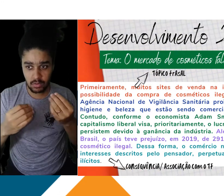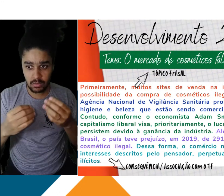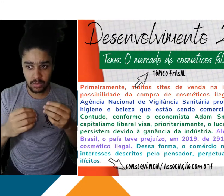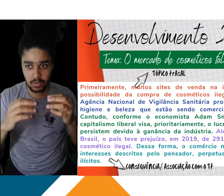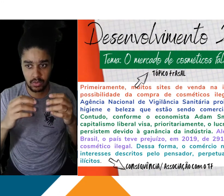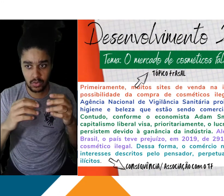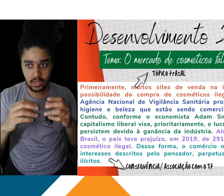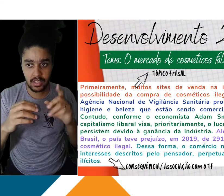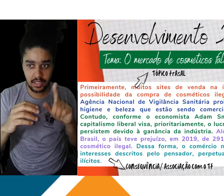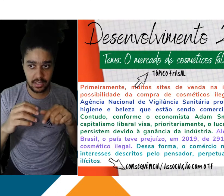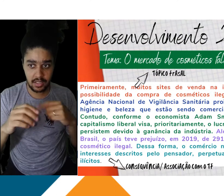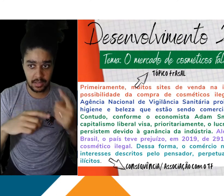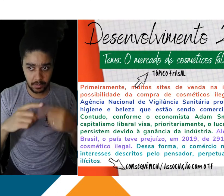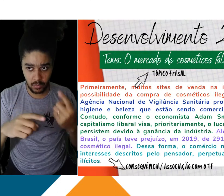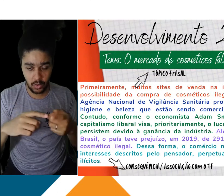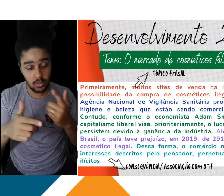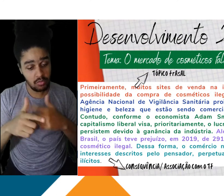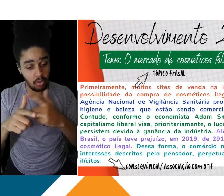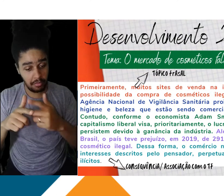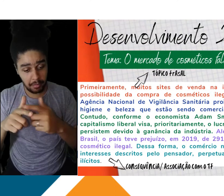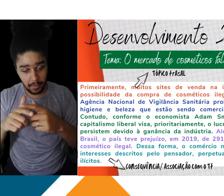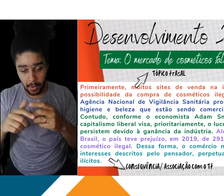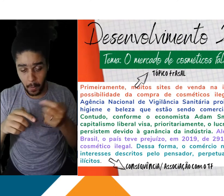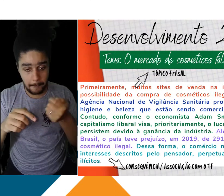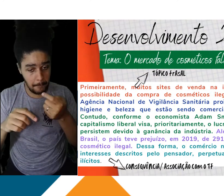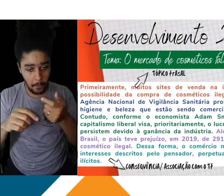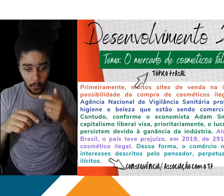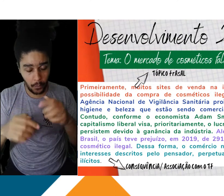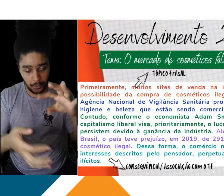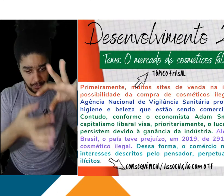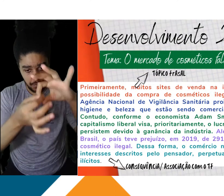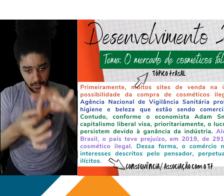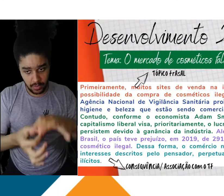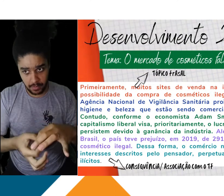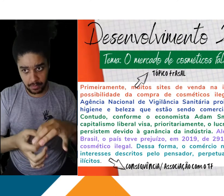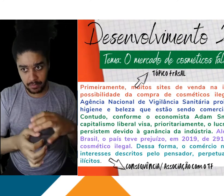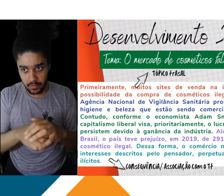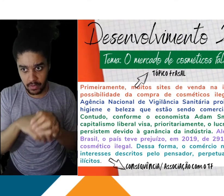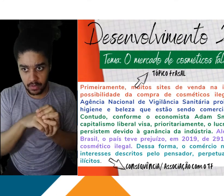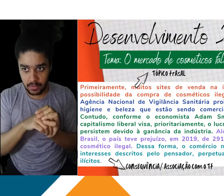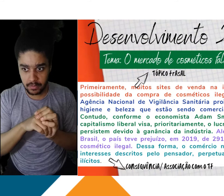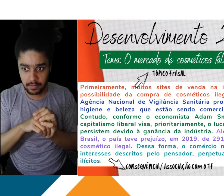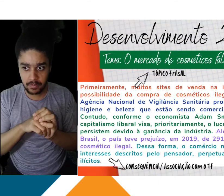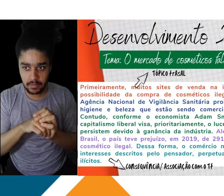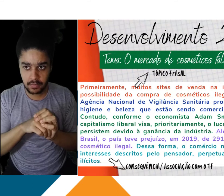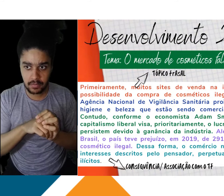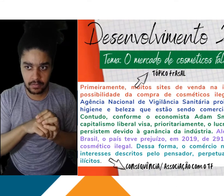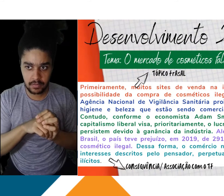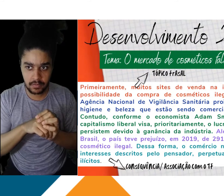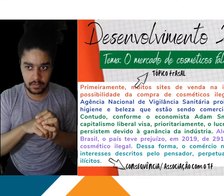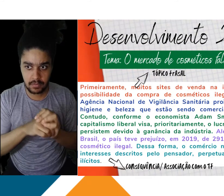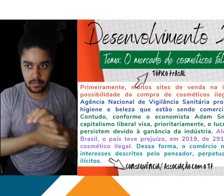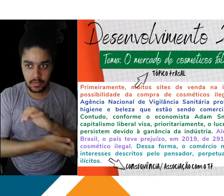muitos repertórios e abordou pouco a base desse meu problema, abordou pouco as causas da existência desse mercado de